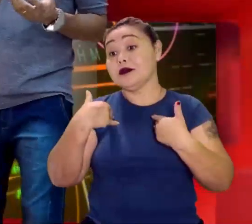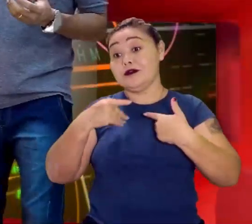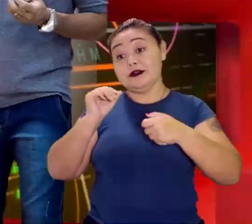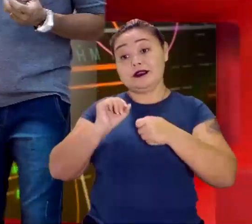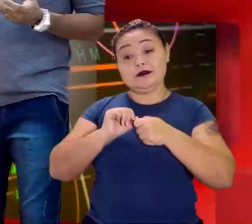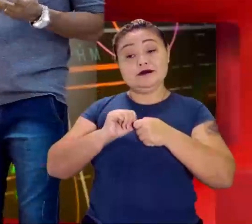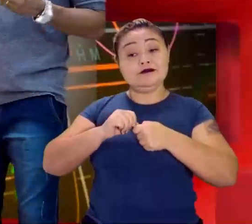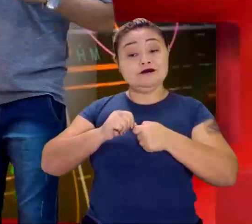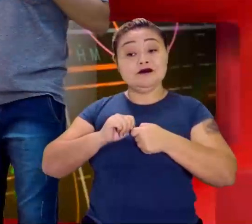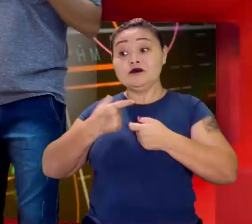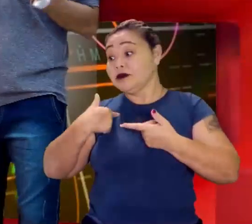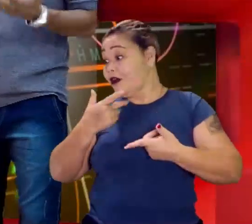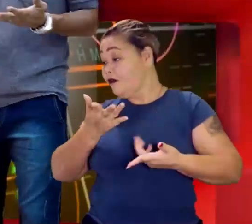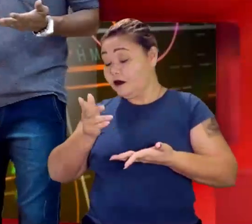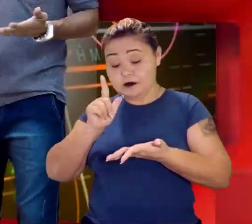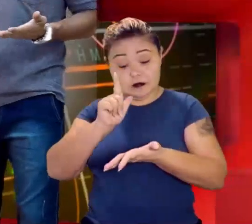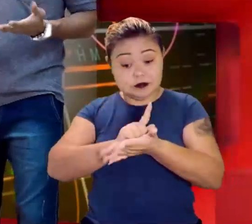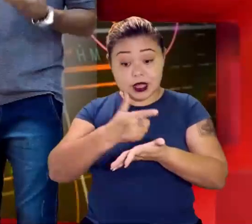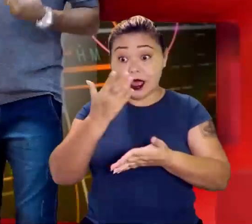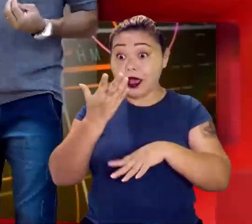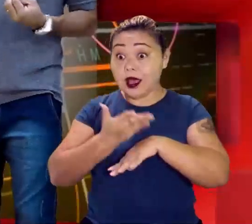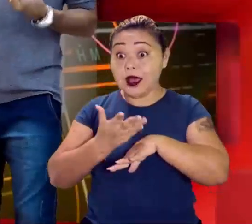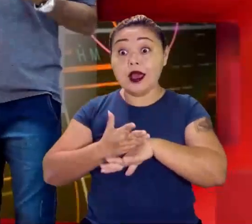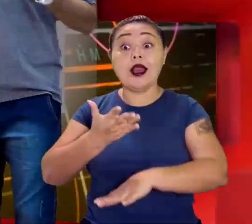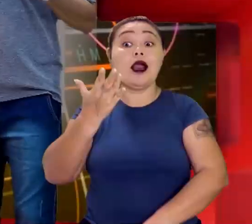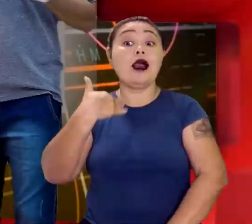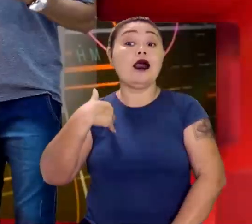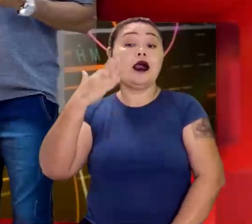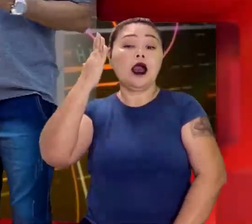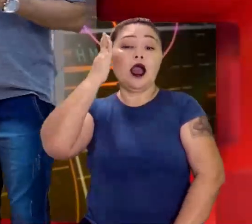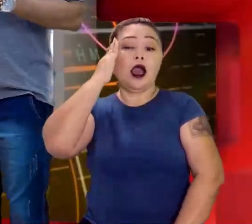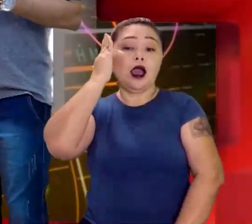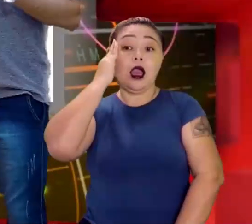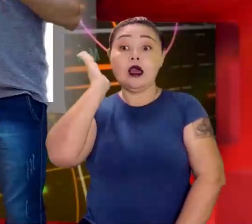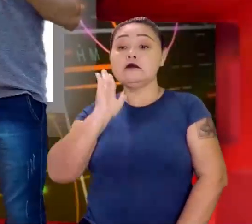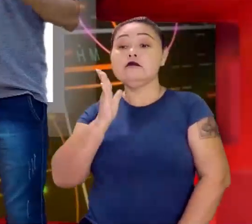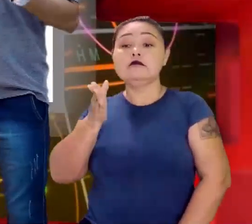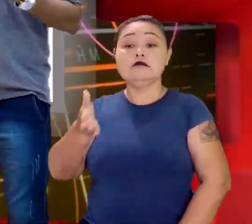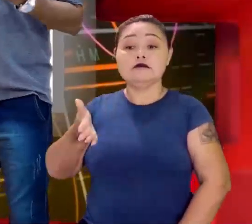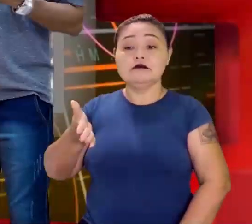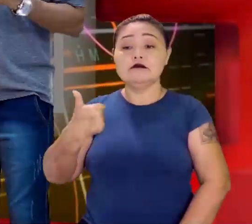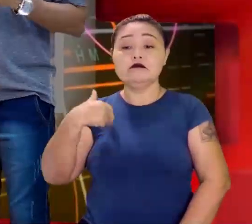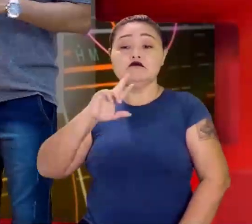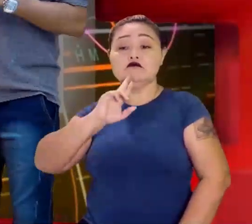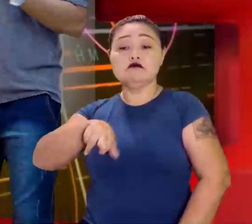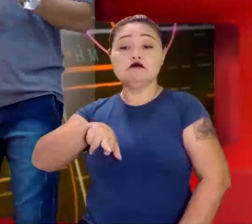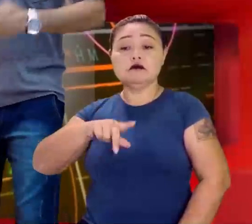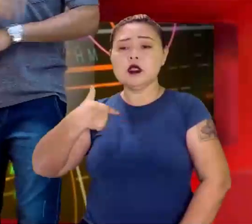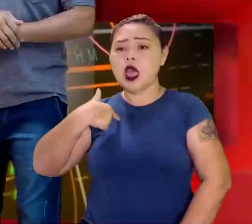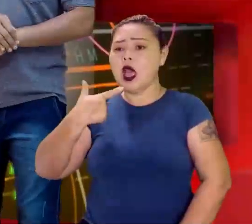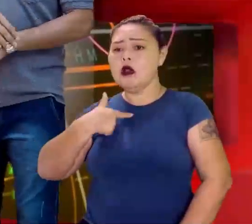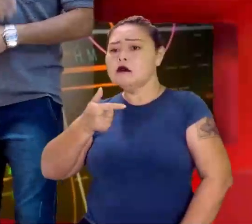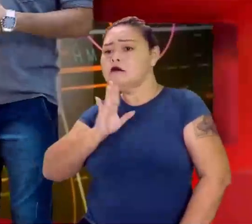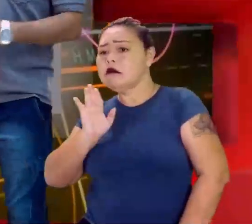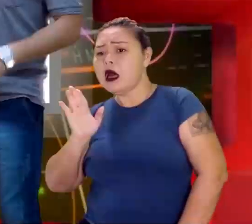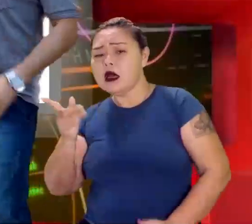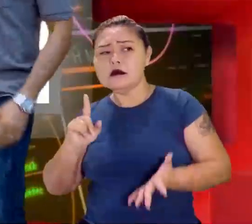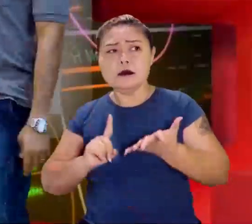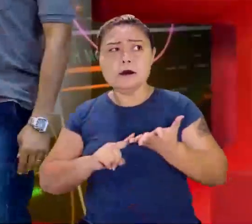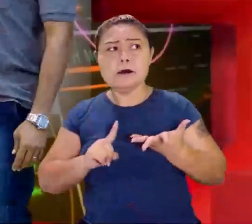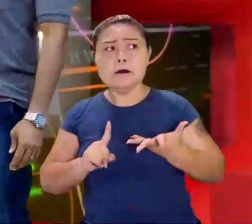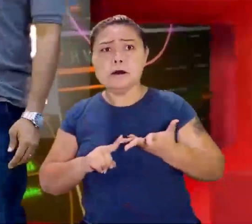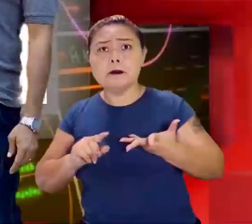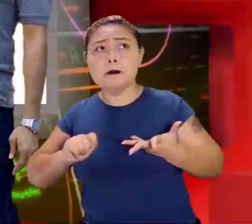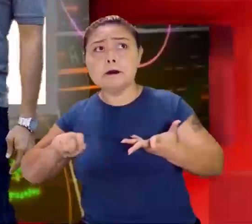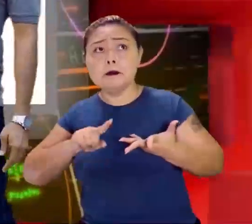faço. Né? Quando eu vou lá e coloco em prática, eu sei. Aí você já vai direto. Caso contrário, você tem vários caminhos de